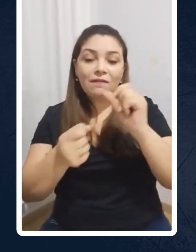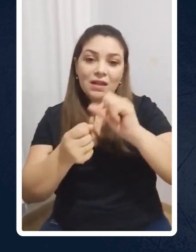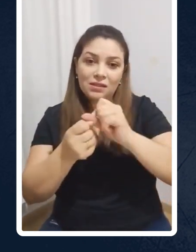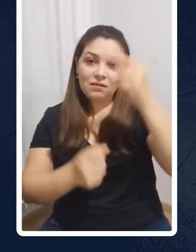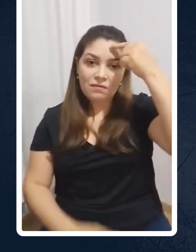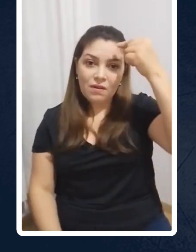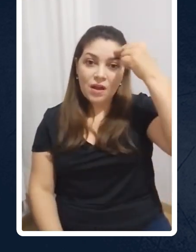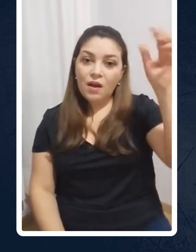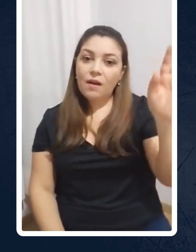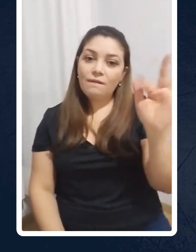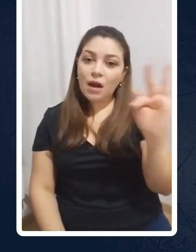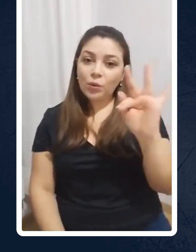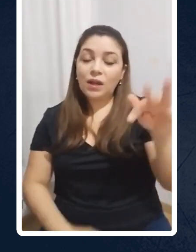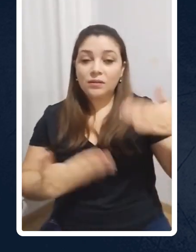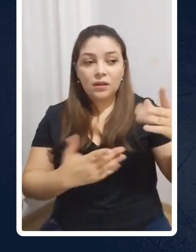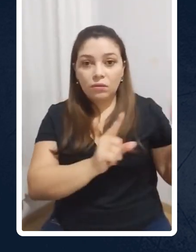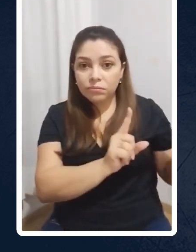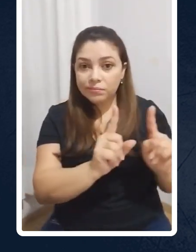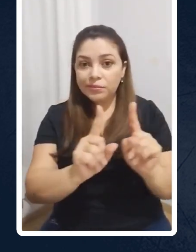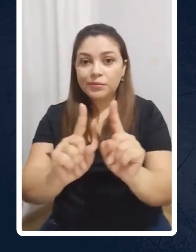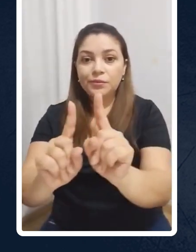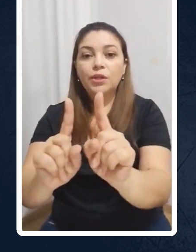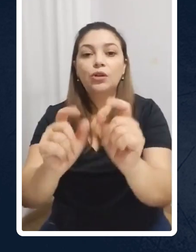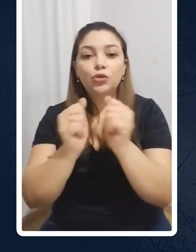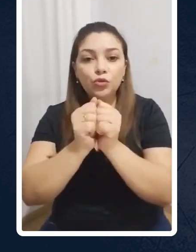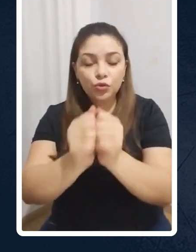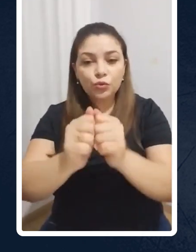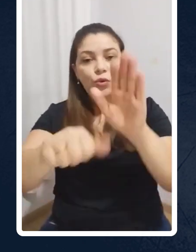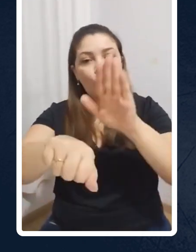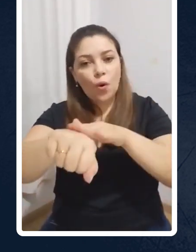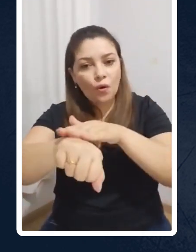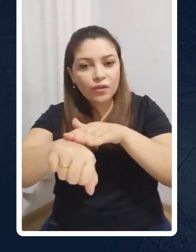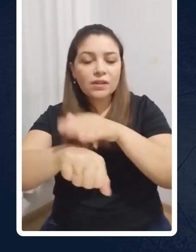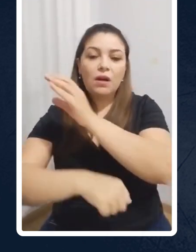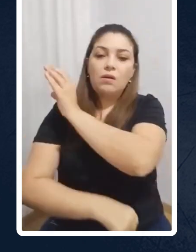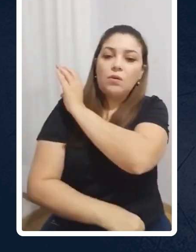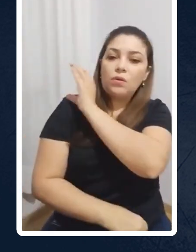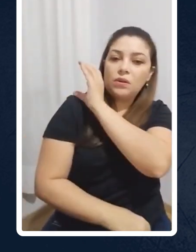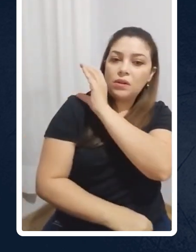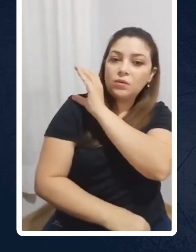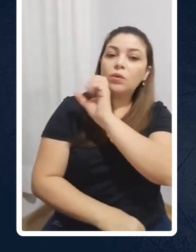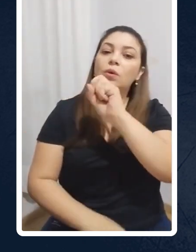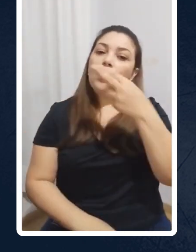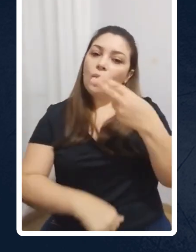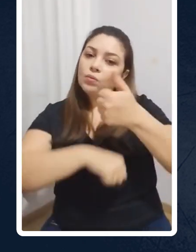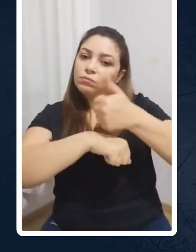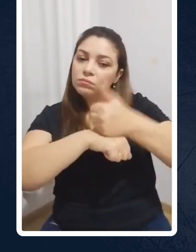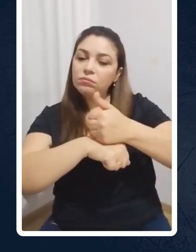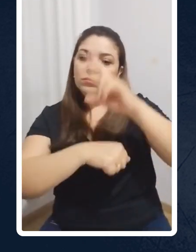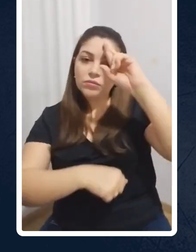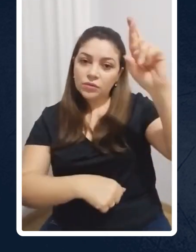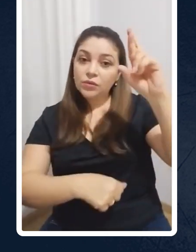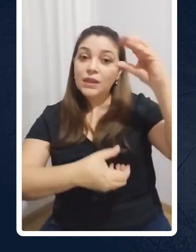diretor, ou com o reitor, o reitor, ou com alguma pessoa de lá, dentro